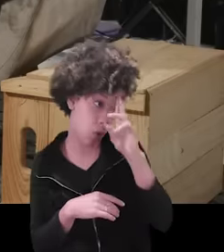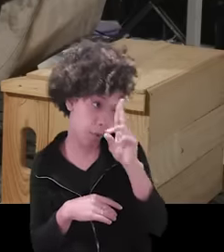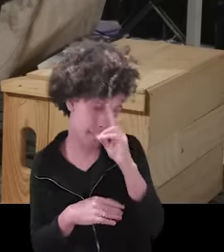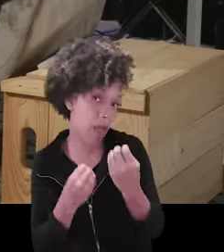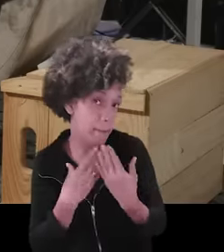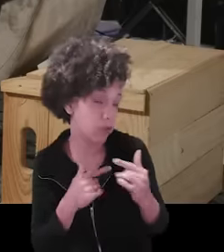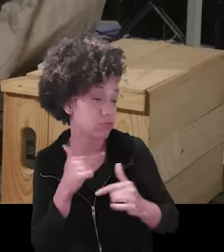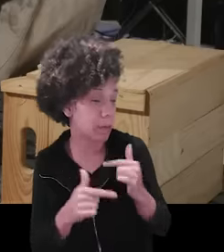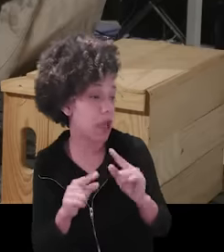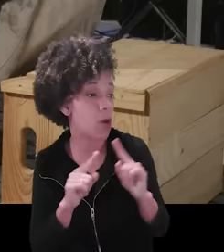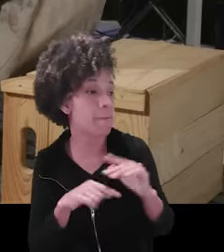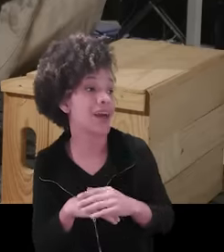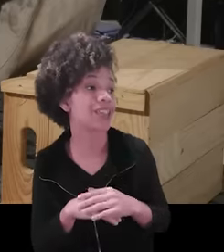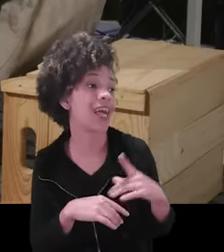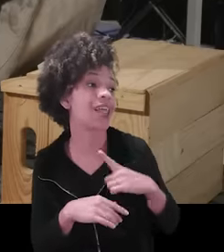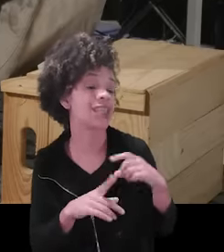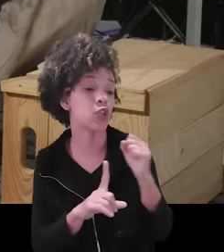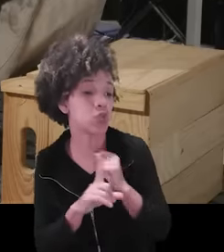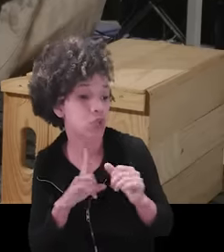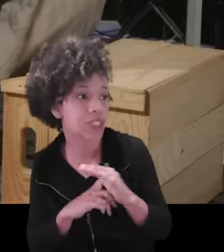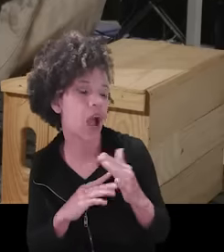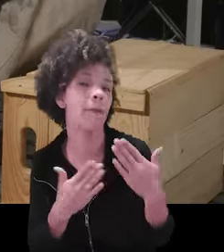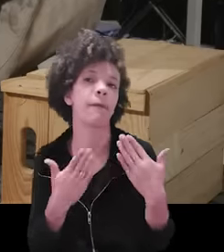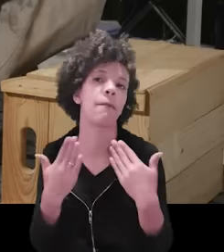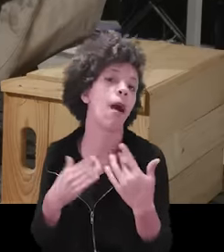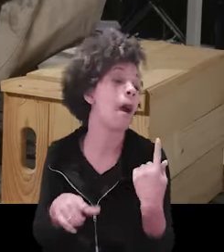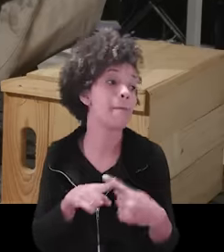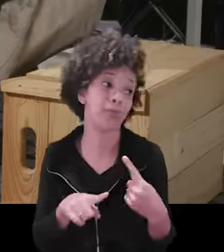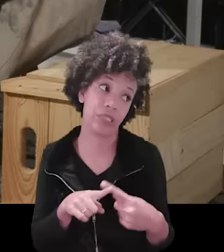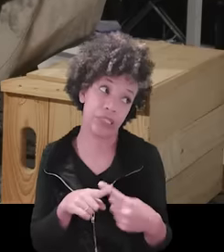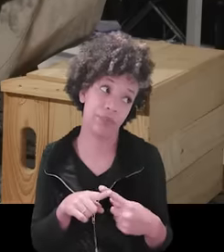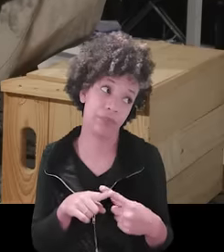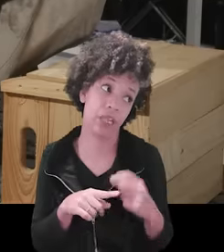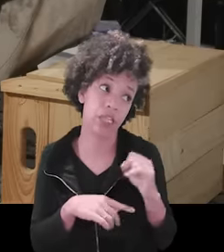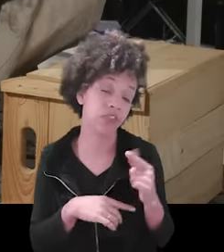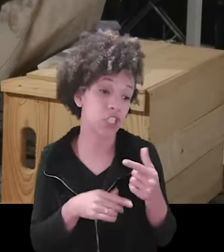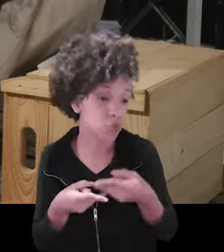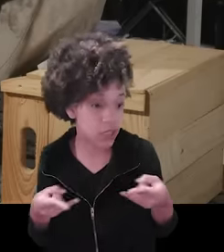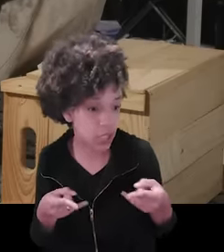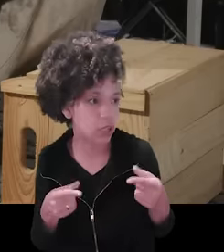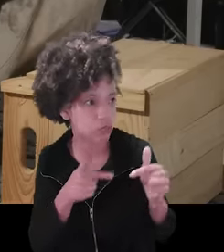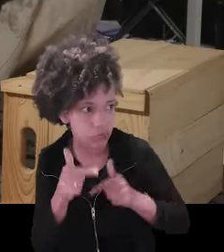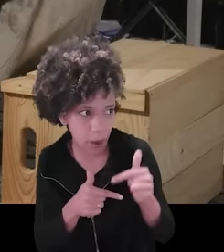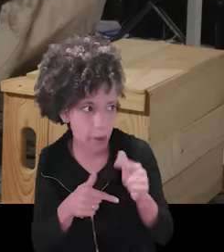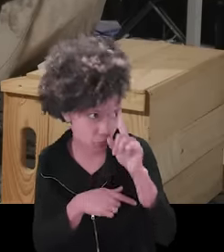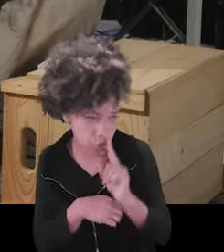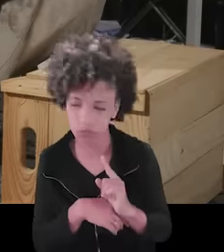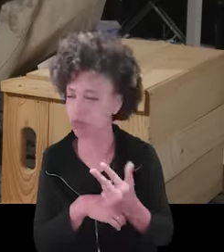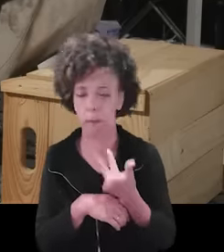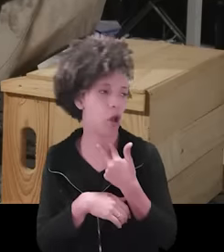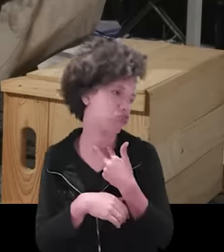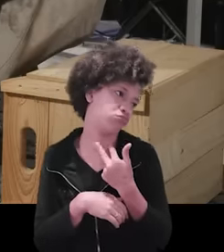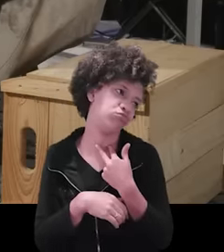sempre Ah entendi o que você tem o social né porque assim é se você não tem você não pode